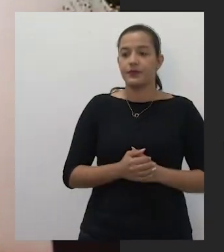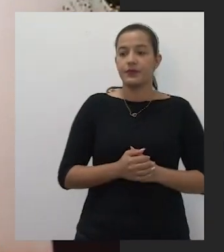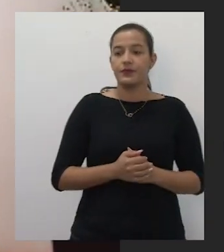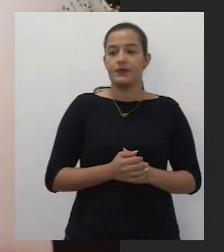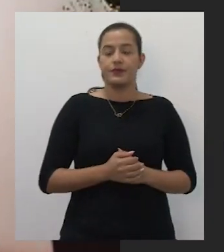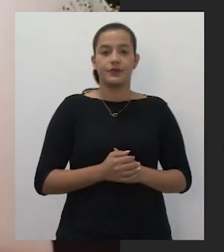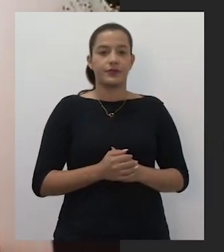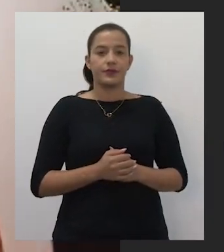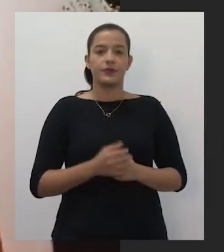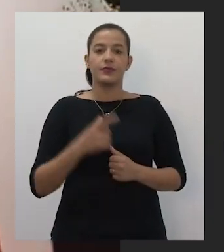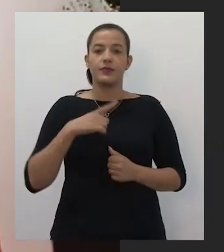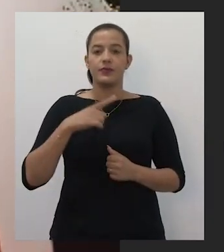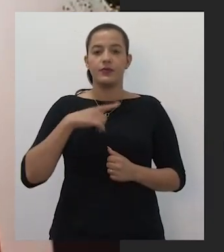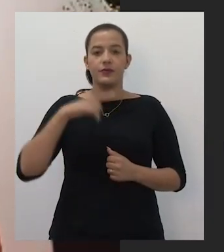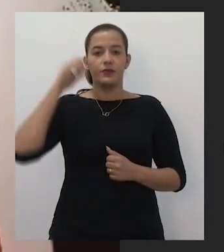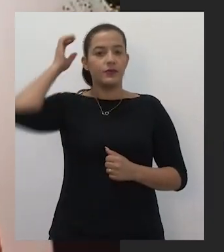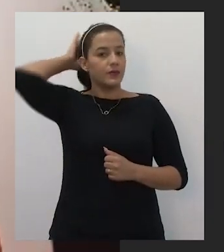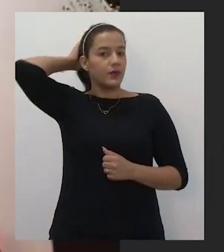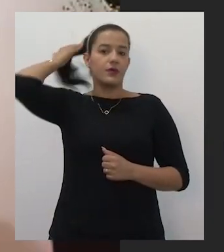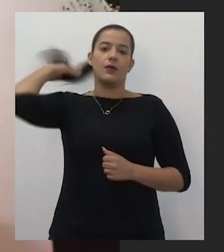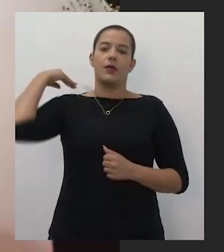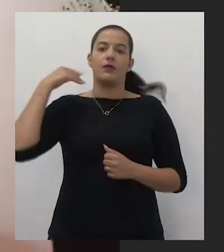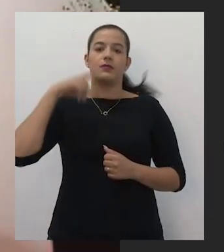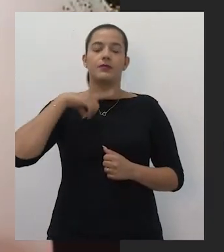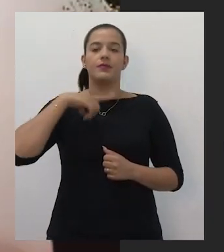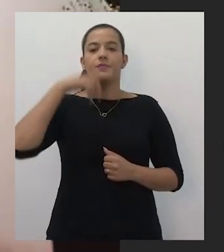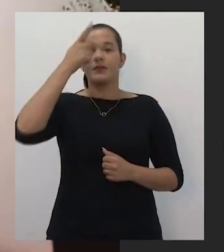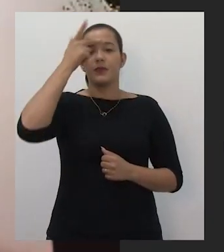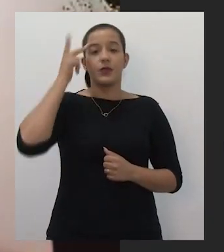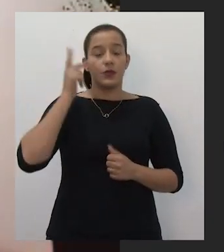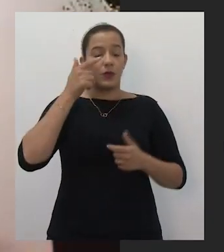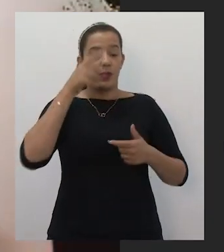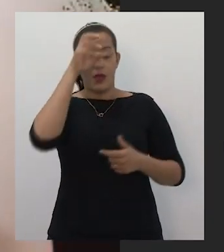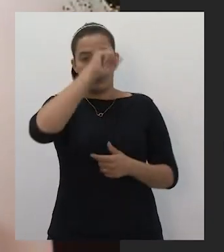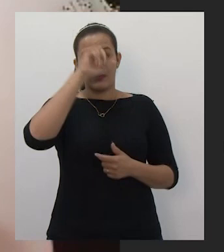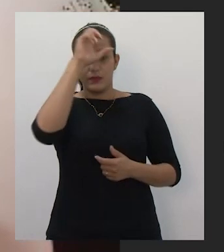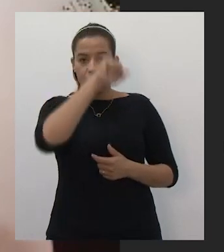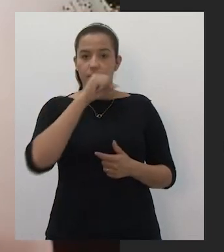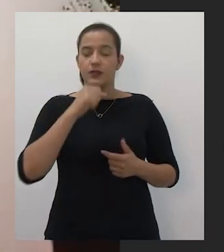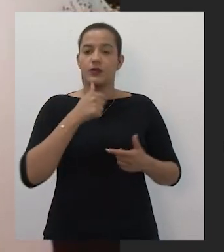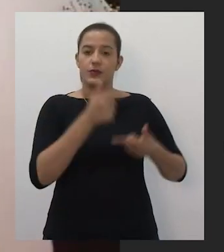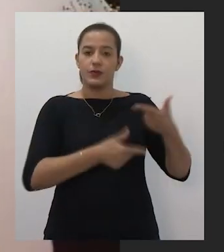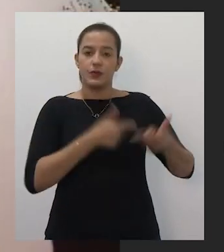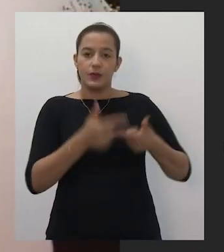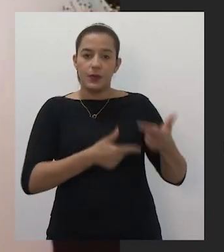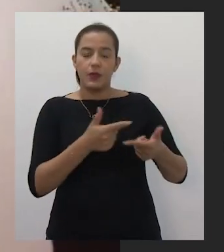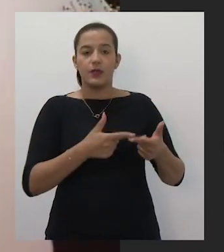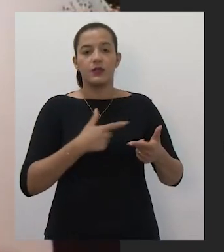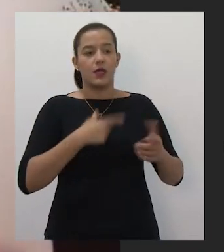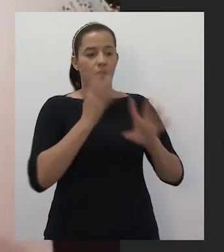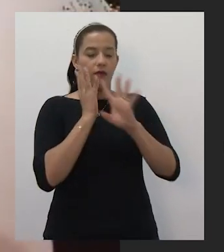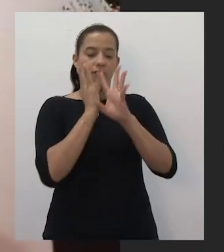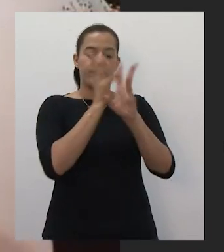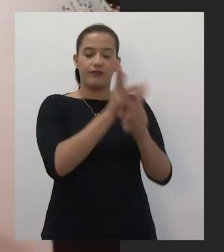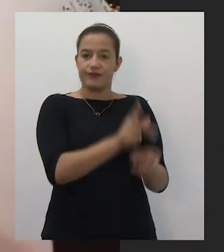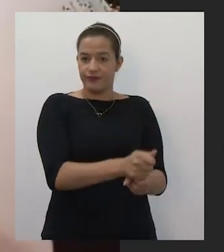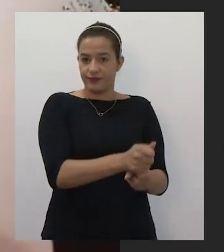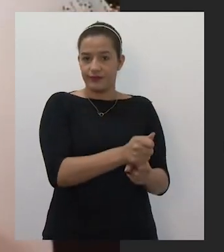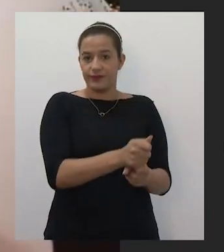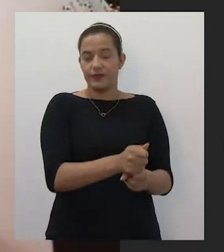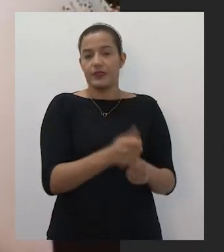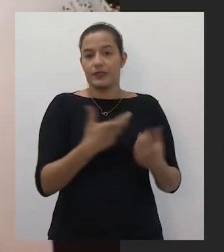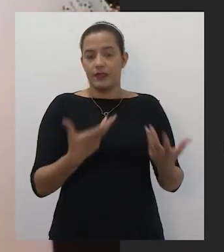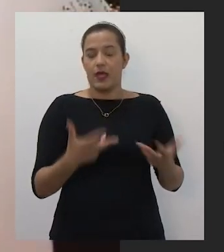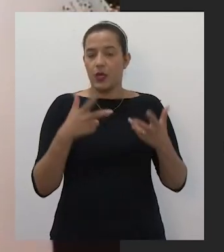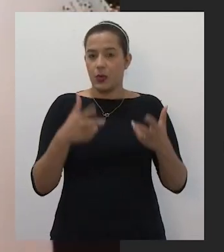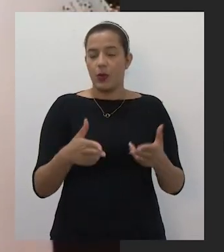acabou tomando conta dessa demanda, aprendendo esse serviço e zerando essa fila. Então,